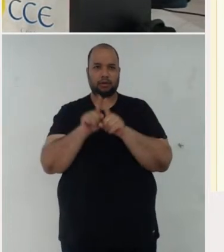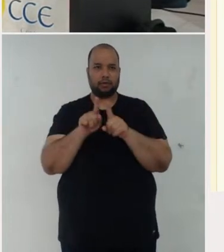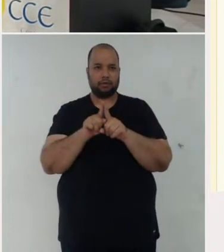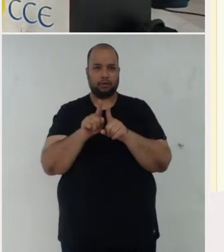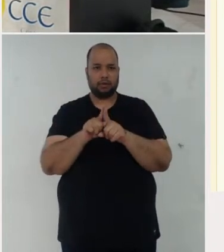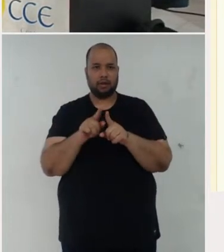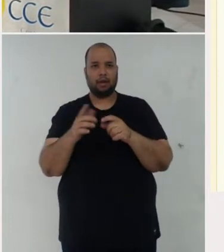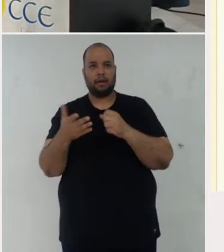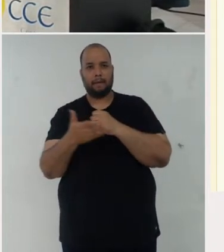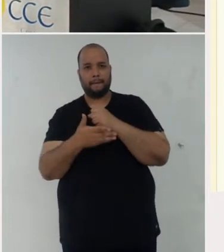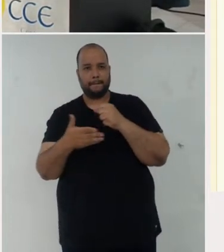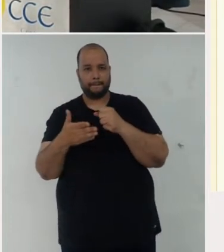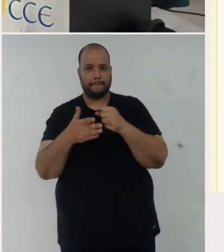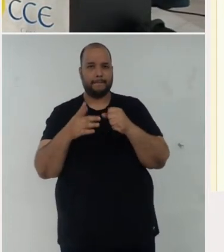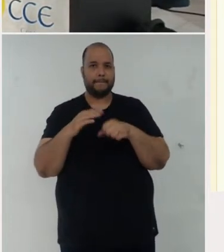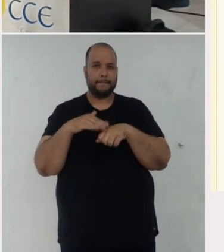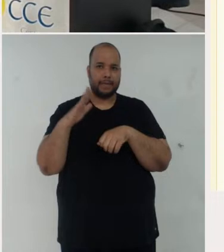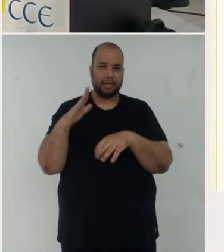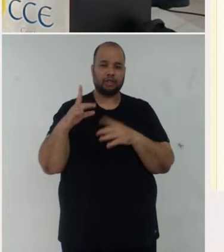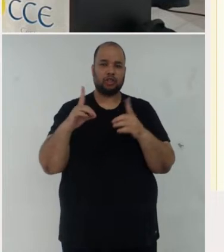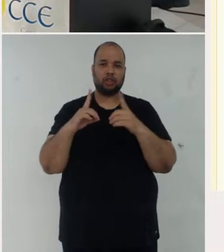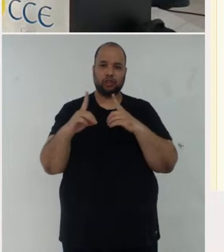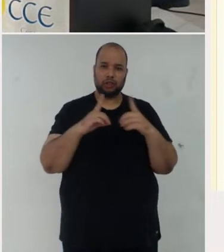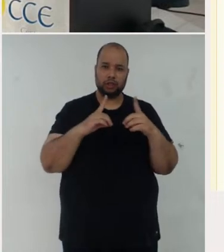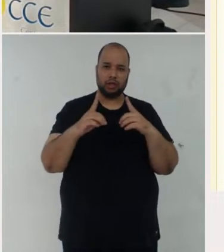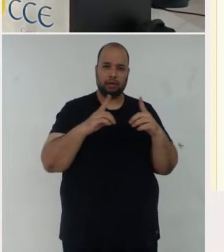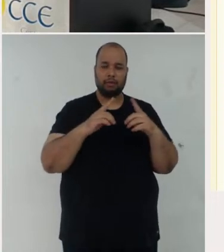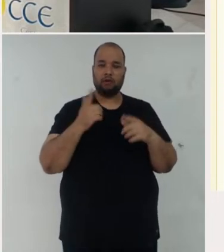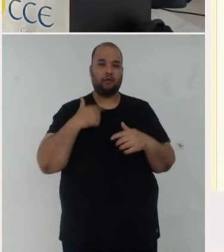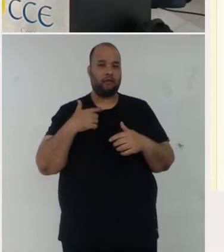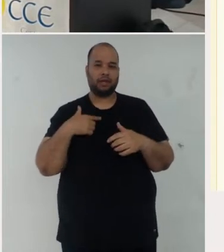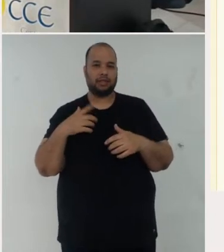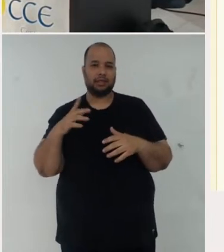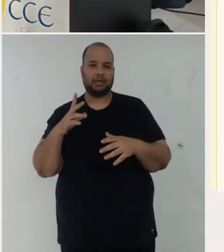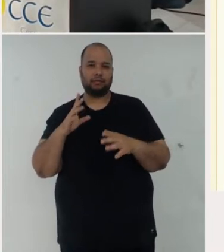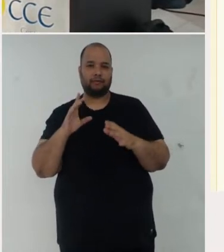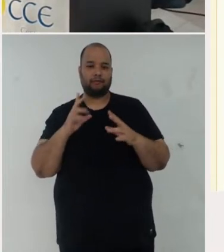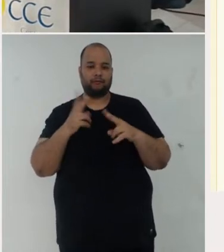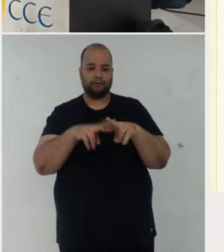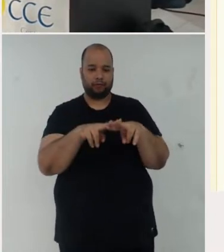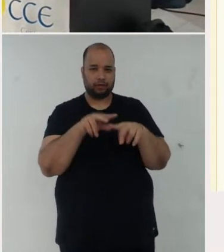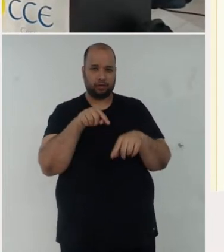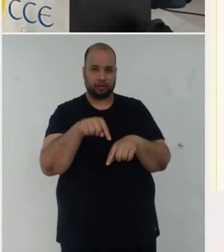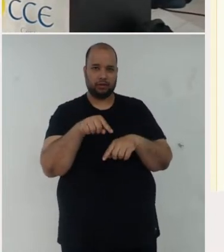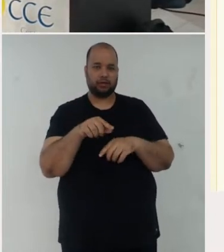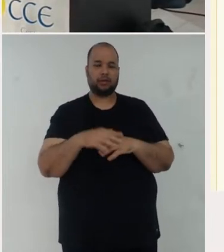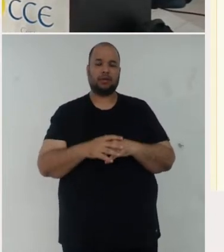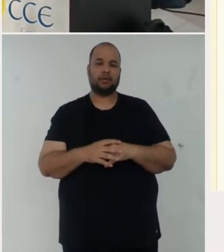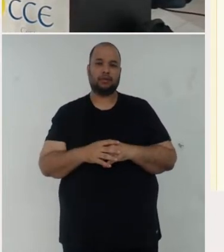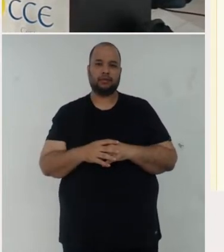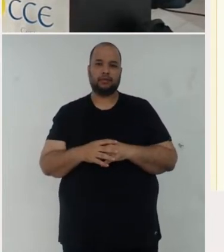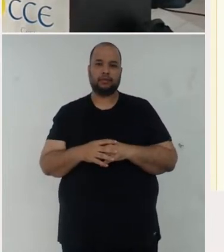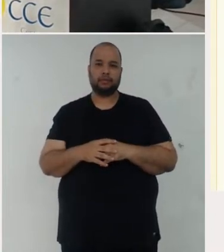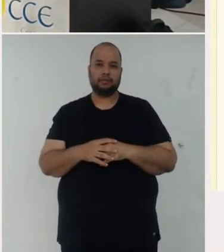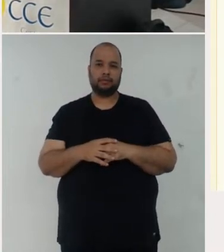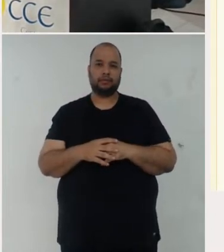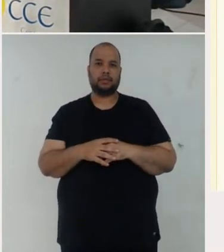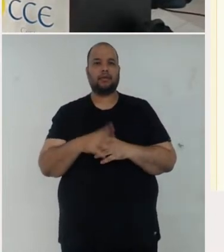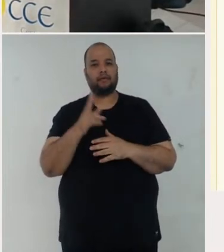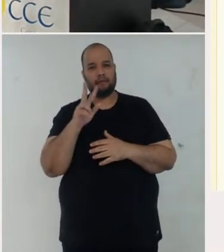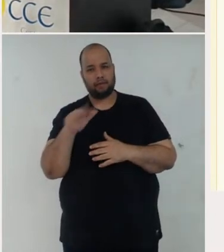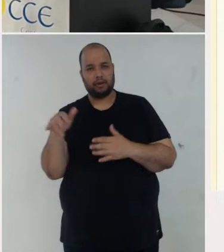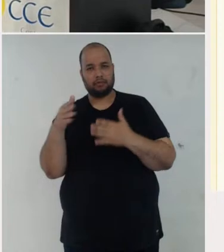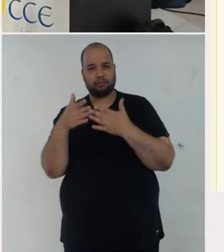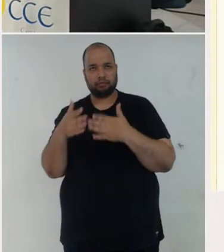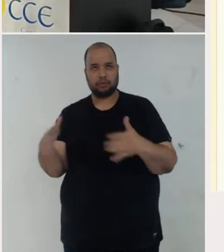essa base de dados vai ser muito mais dinâmica, não vai estar limitada aos verbetes existentes. Né? Então,